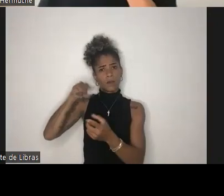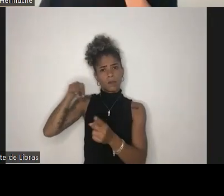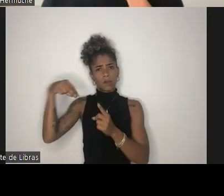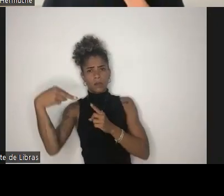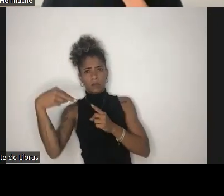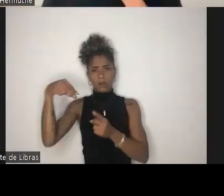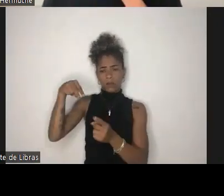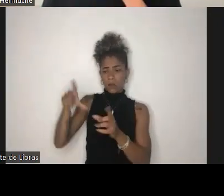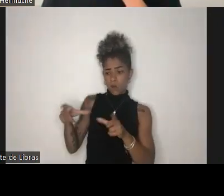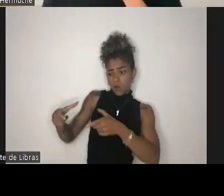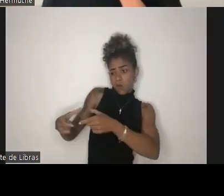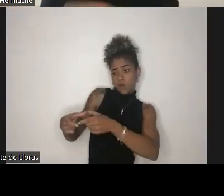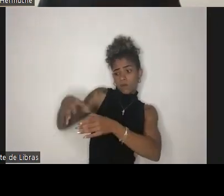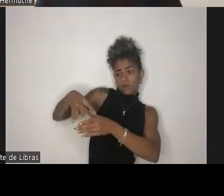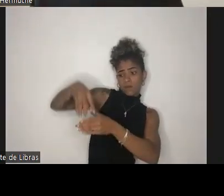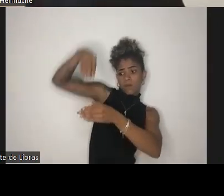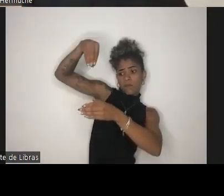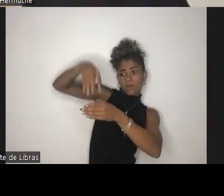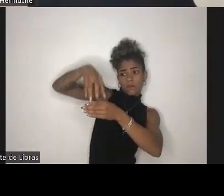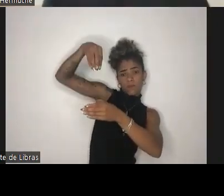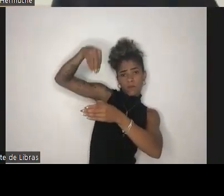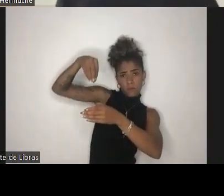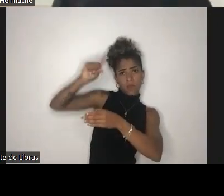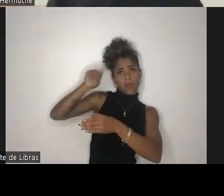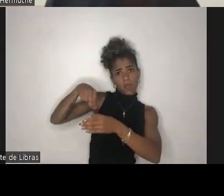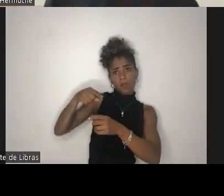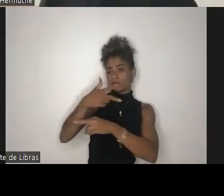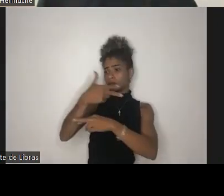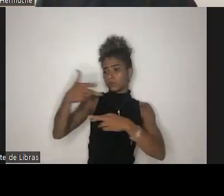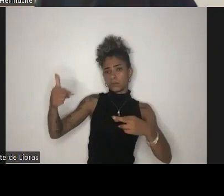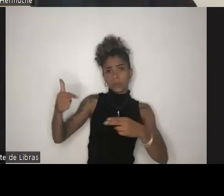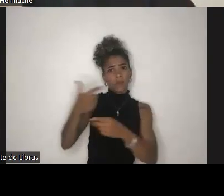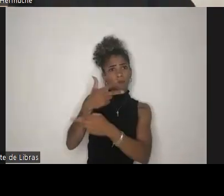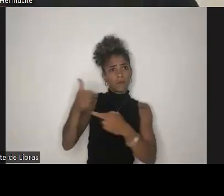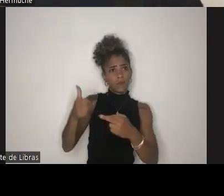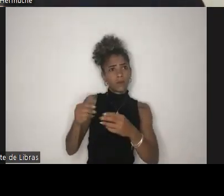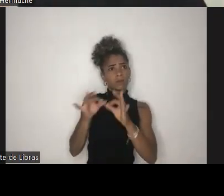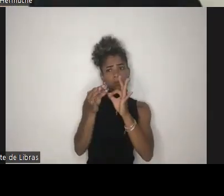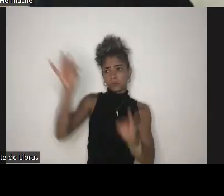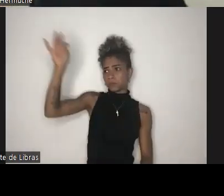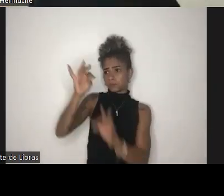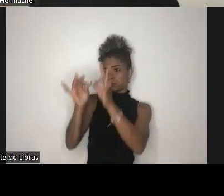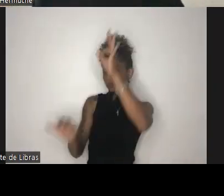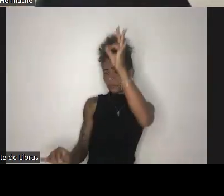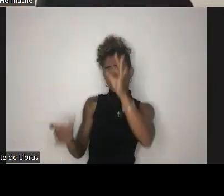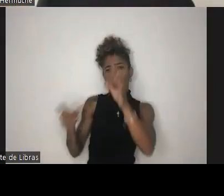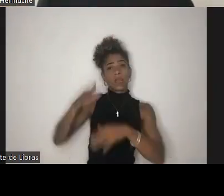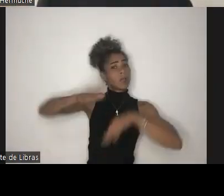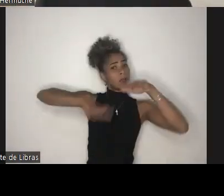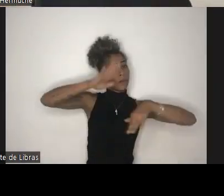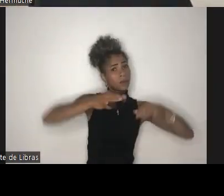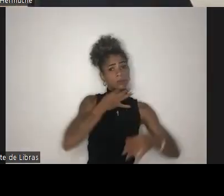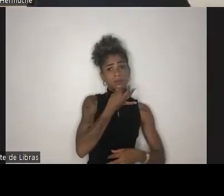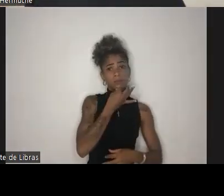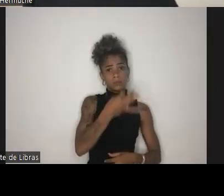o círculo a elipse a parábola e a hipérbola então é muito interessante que dependendo do seu ponto de vista